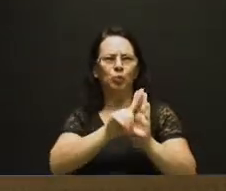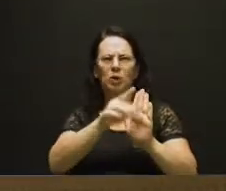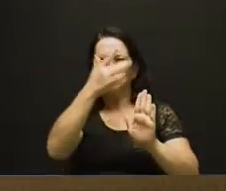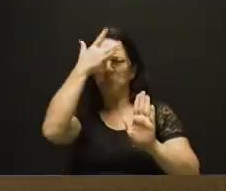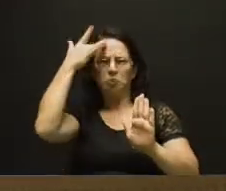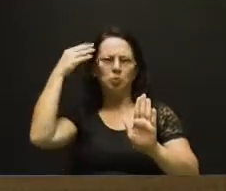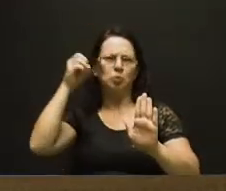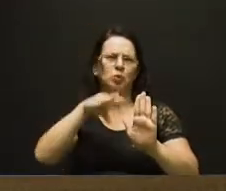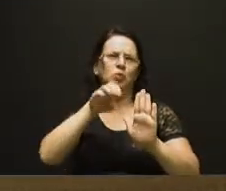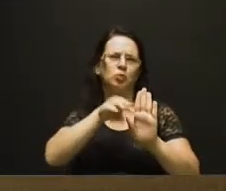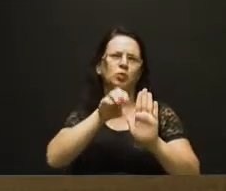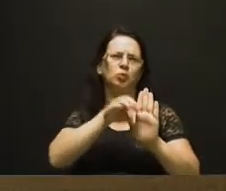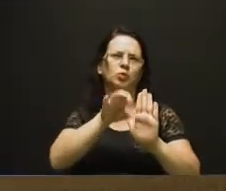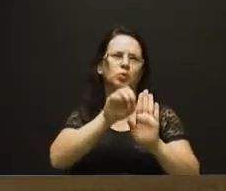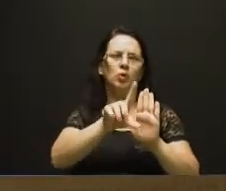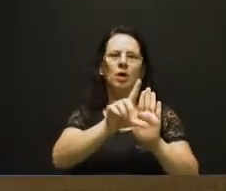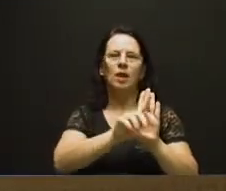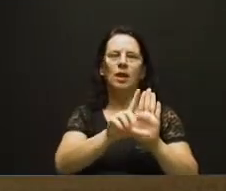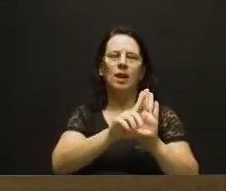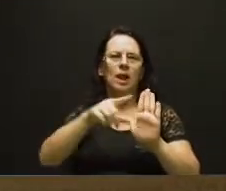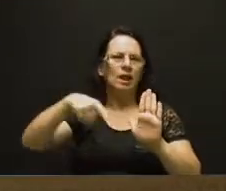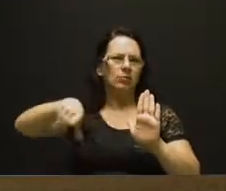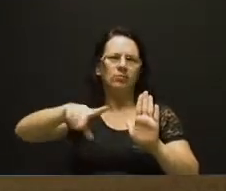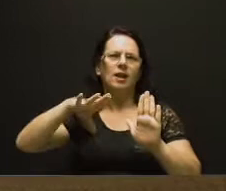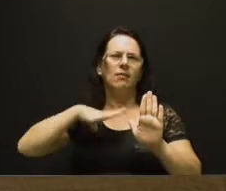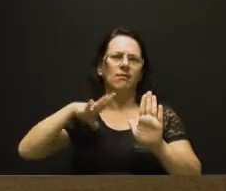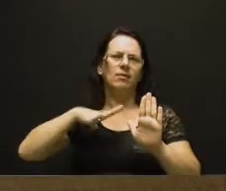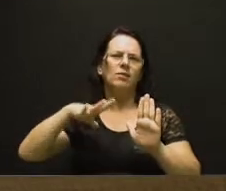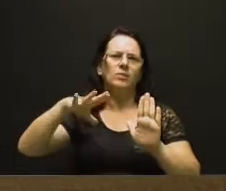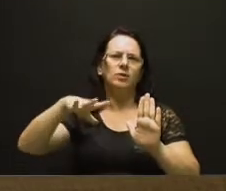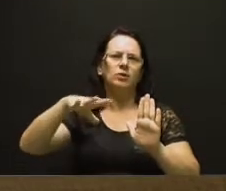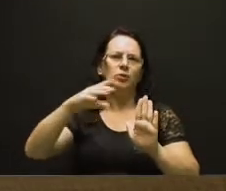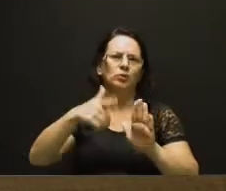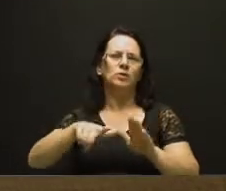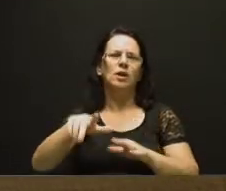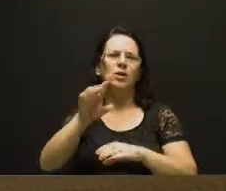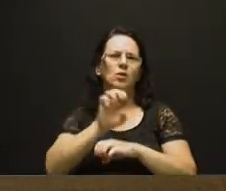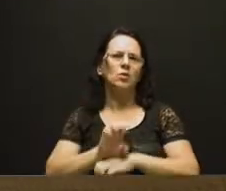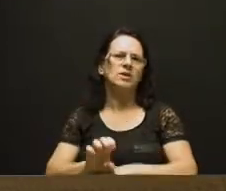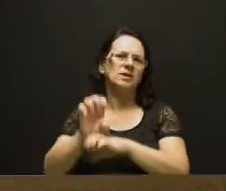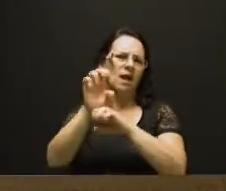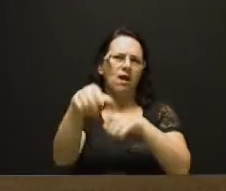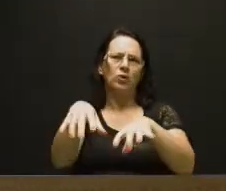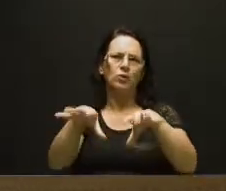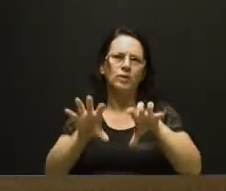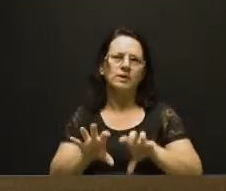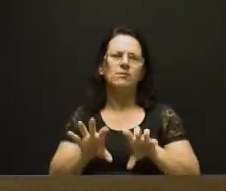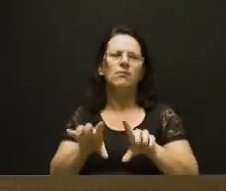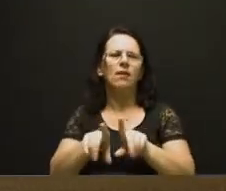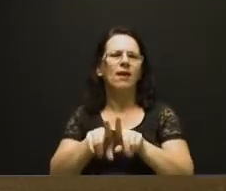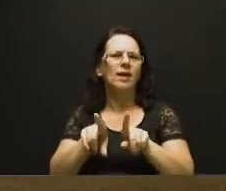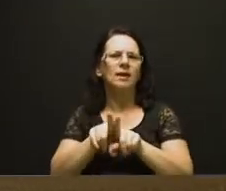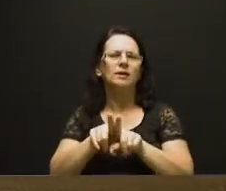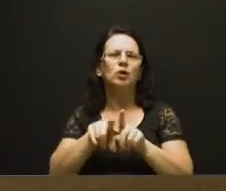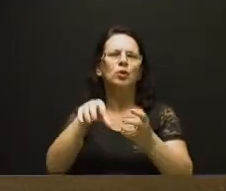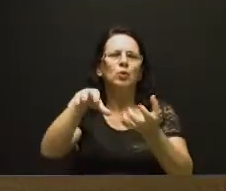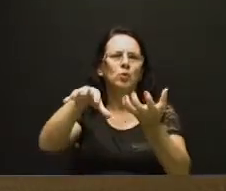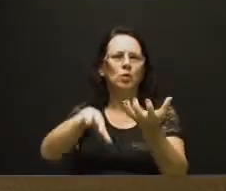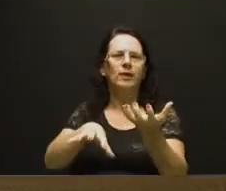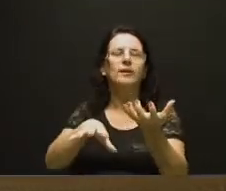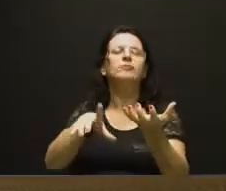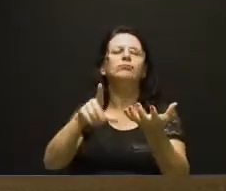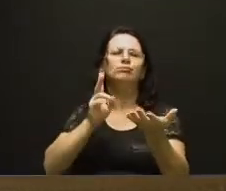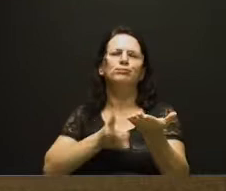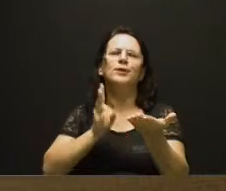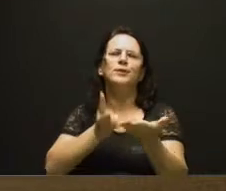todo vapor nos municípios a câmara de vereadores no estado a assembléia e no congresso toda hora produzindo uma